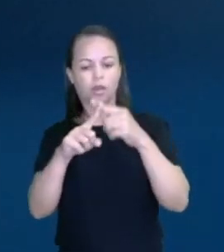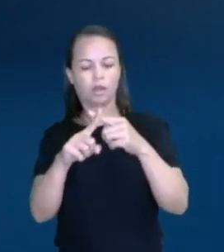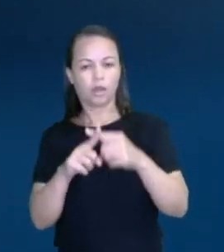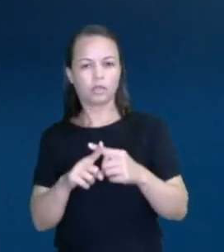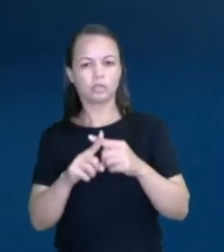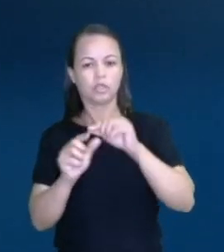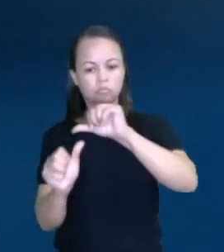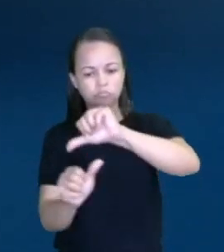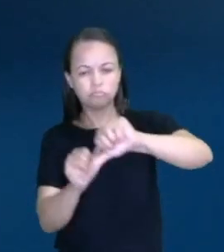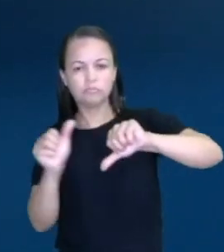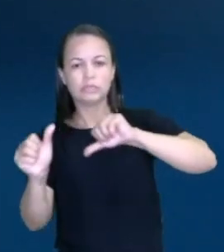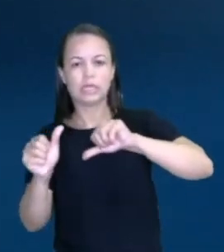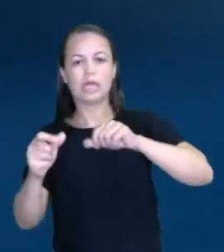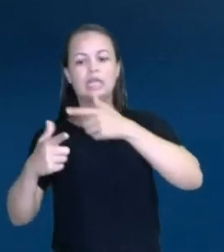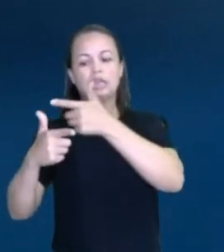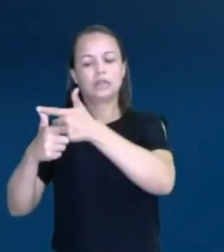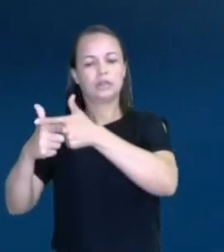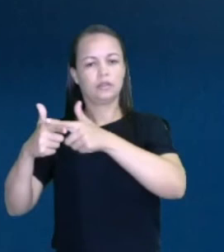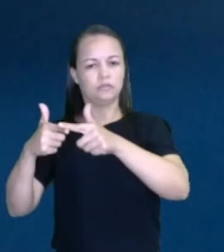para lá dividindo.